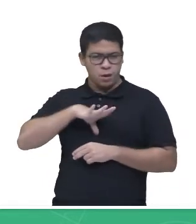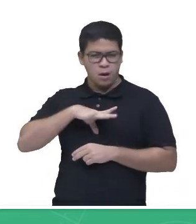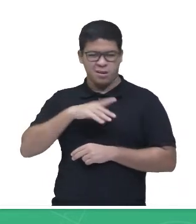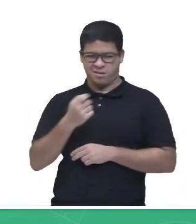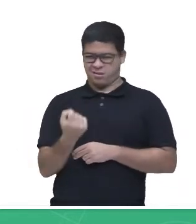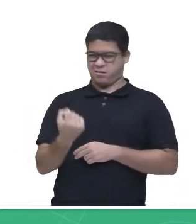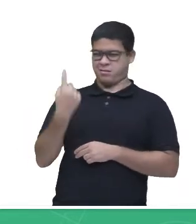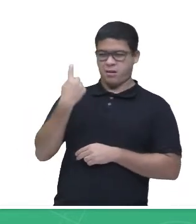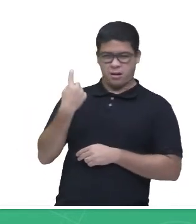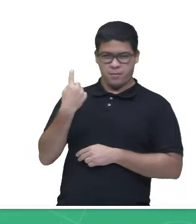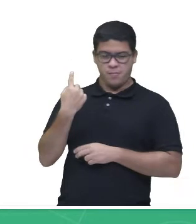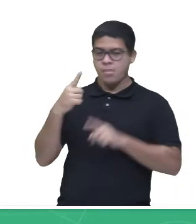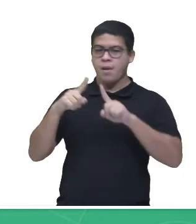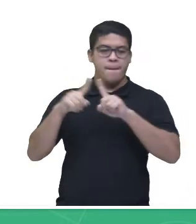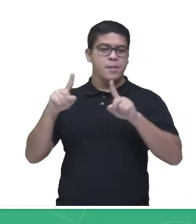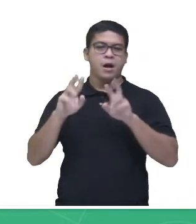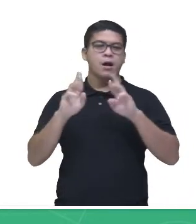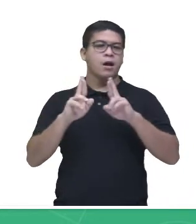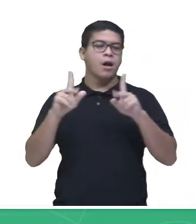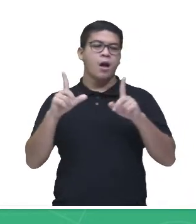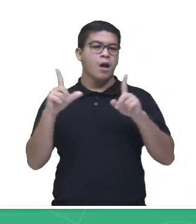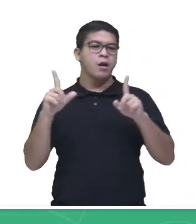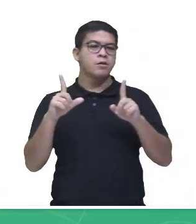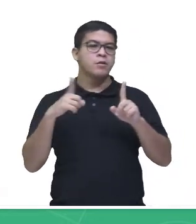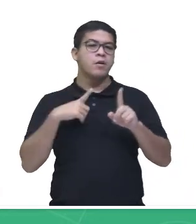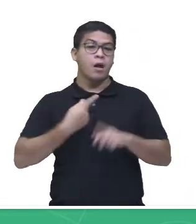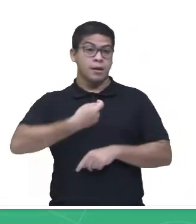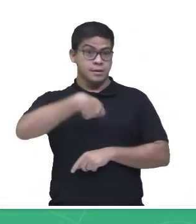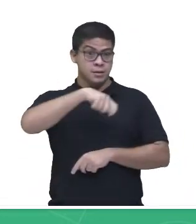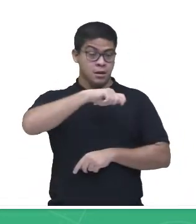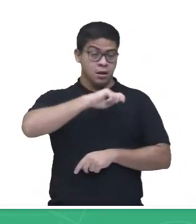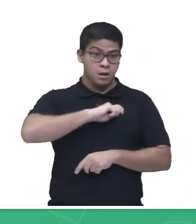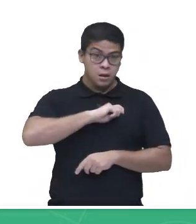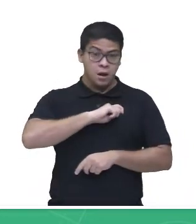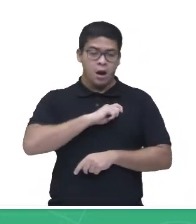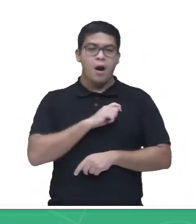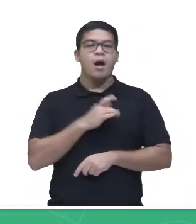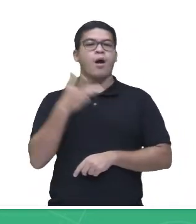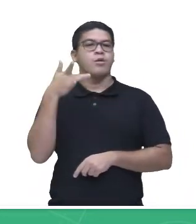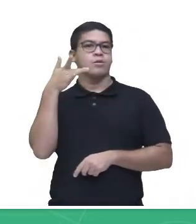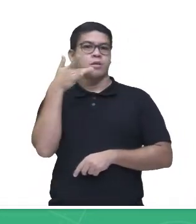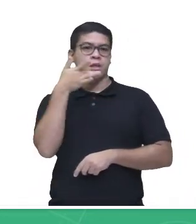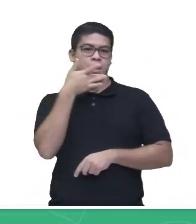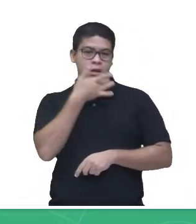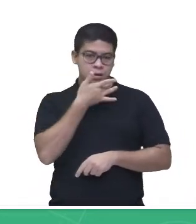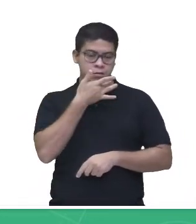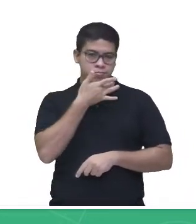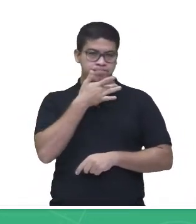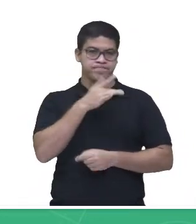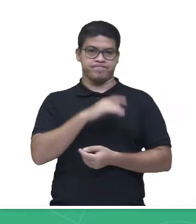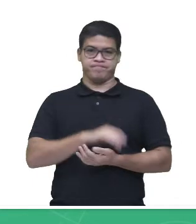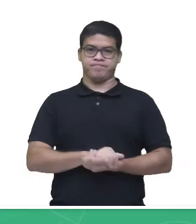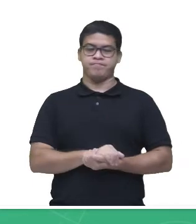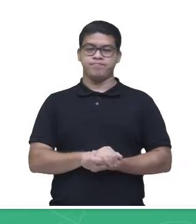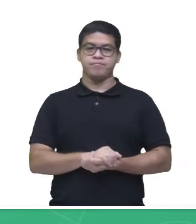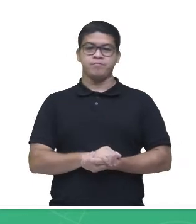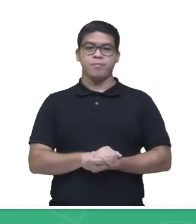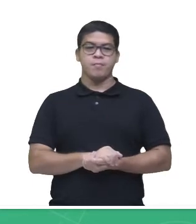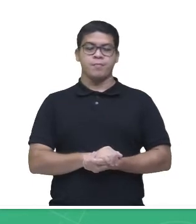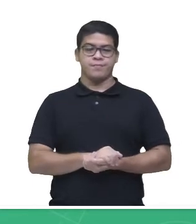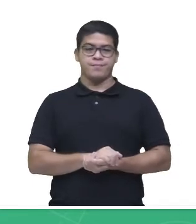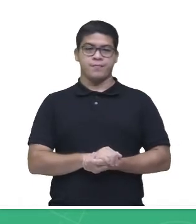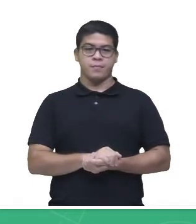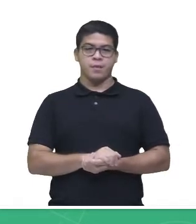Essa palavra aqui no espanhol quer dizer isso, tá? Bom, esta manhã, vocês vão estar atentos também para isso. Nesse